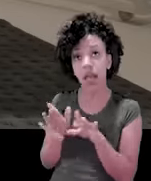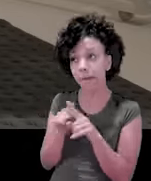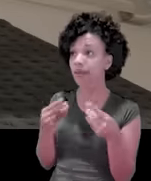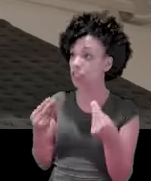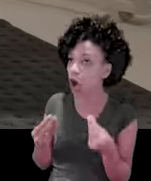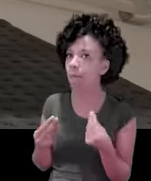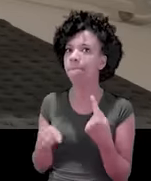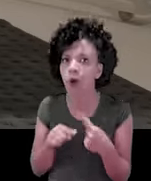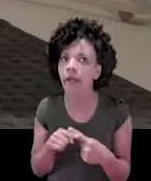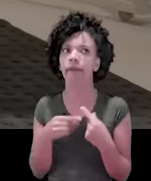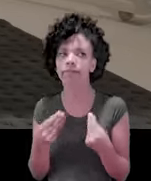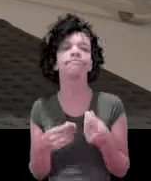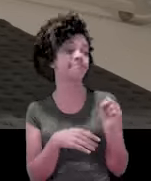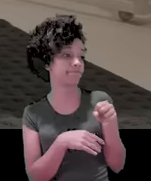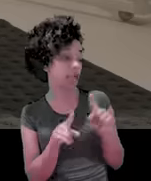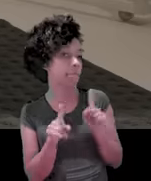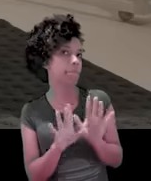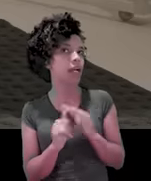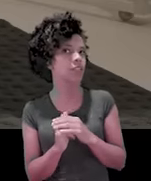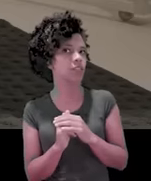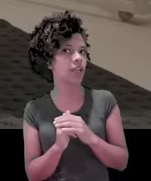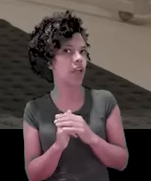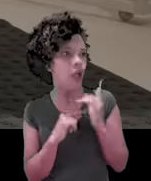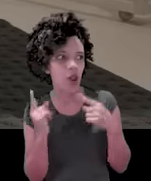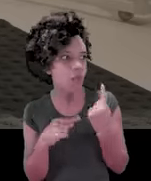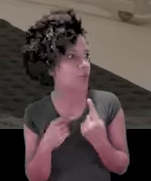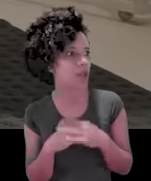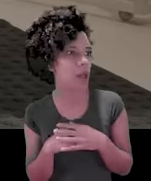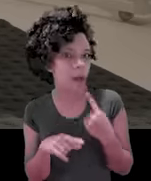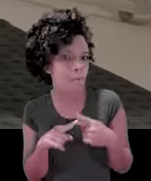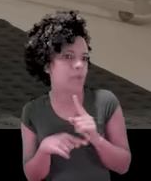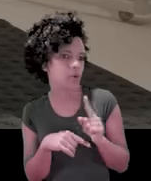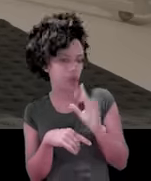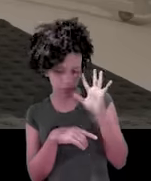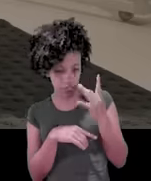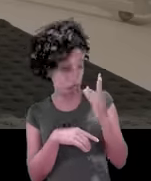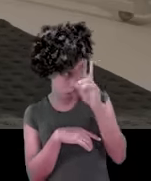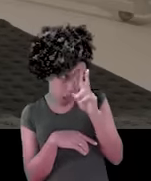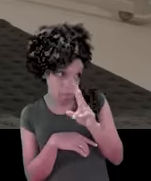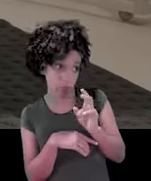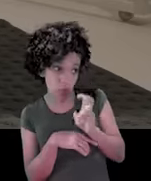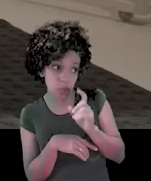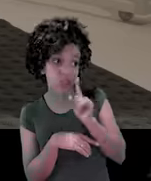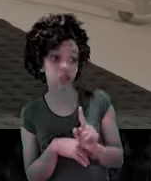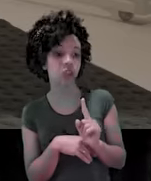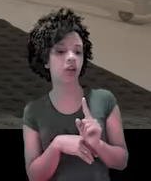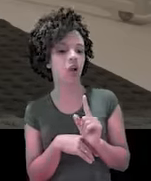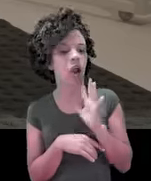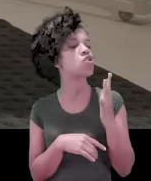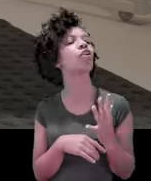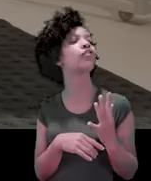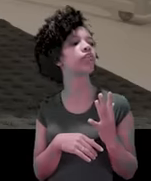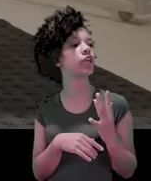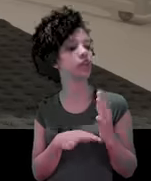mais povo havendo aqui então é exatamente entende mais isso é uma coisa doida porque não é porque você decidiu lembro que podia decidi que eu ia